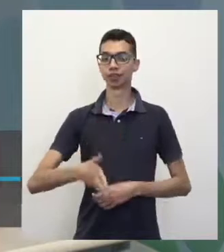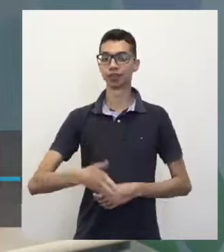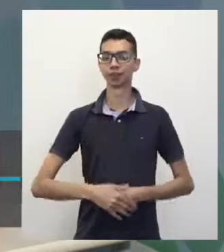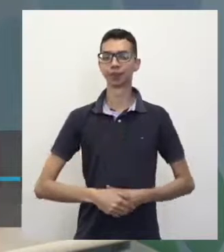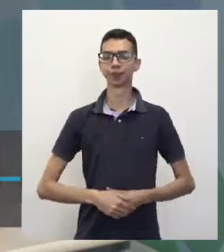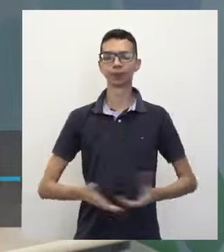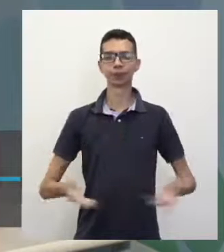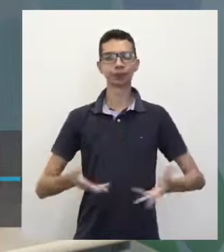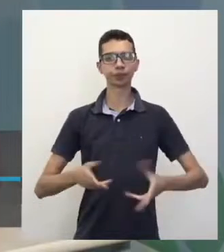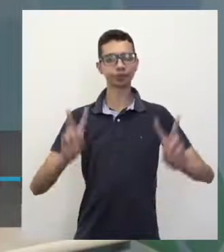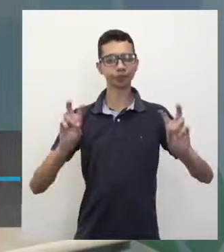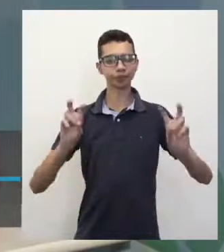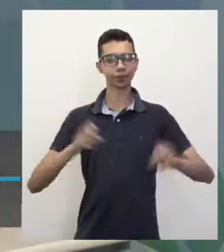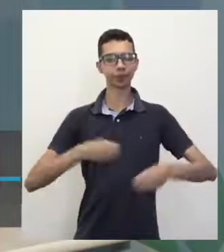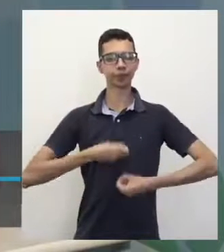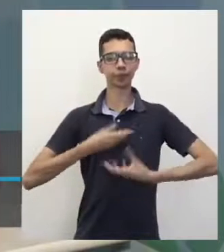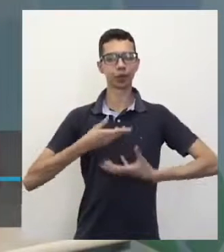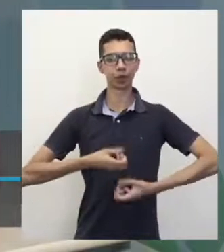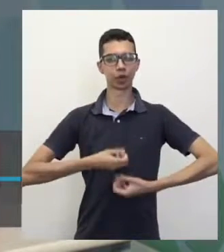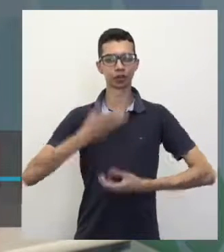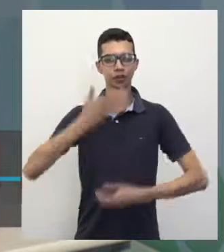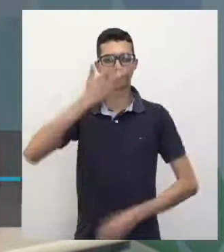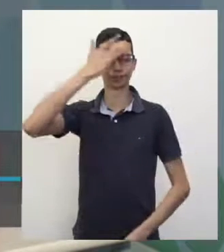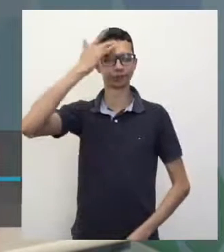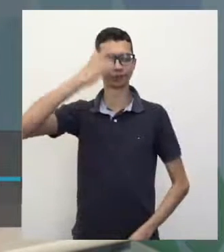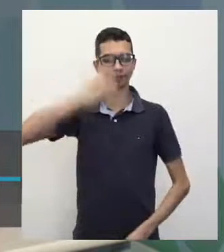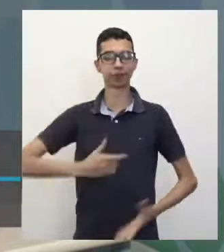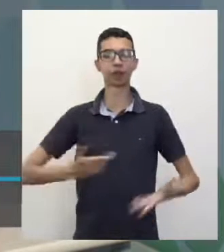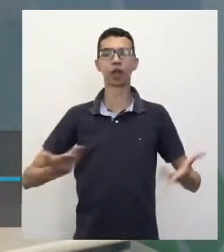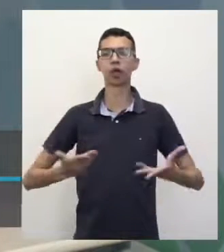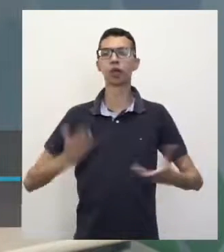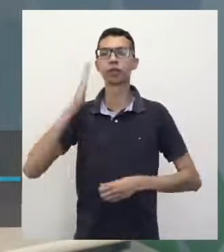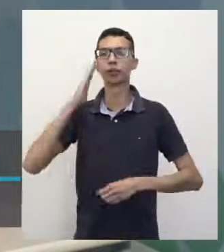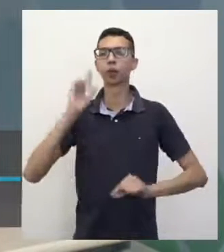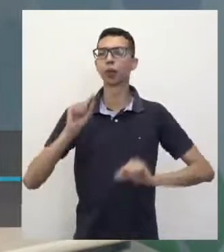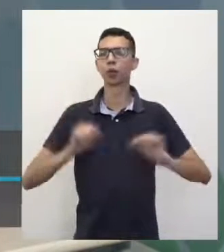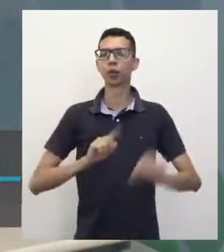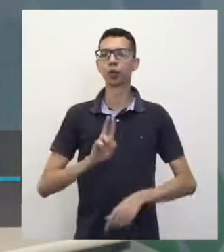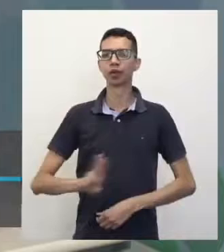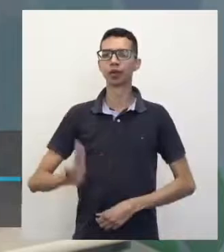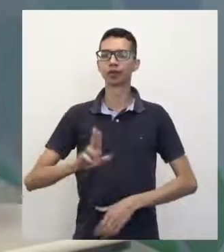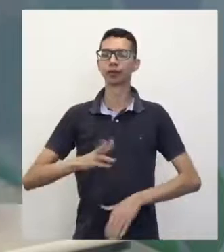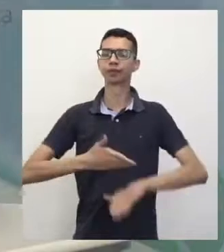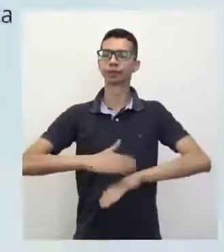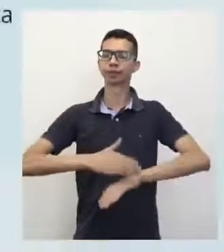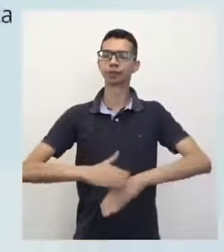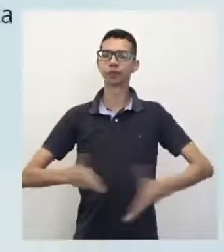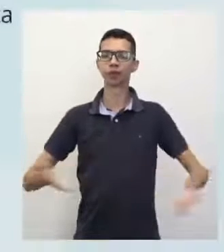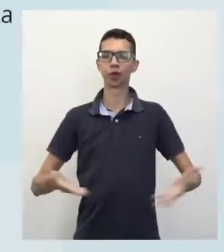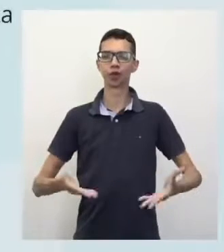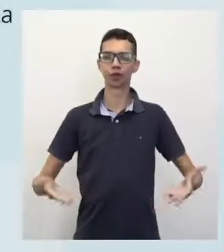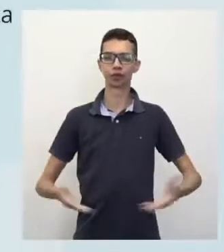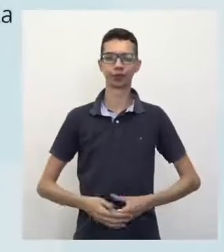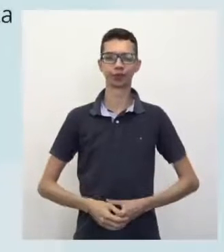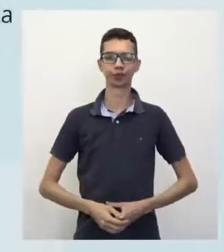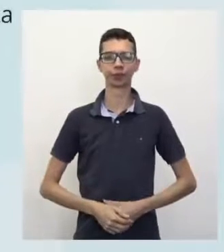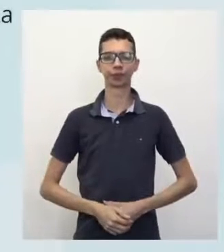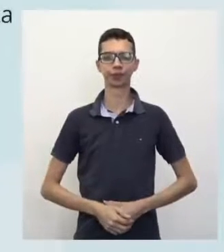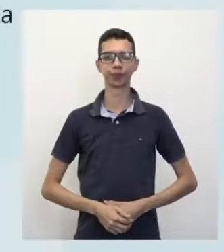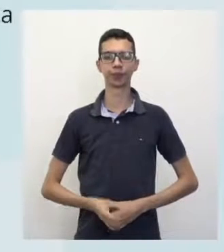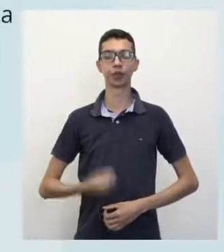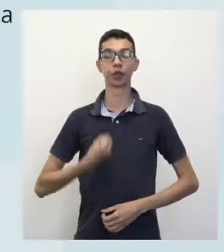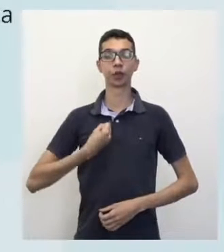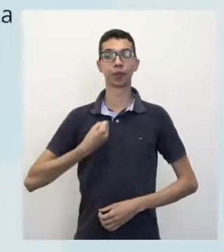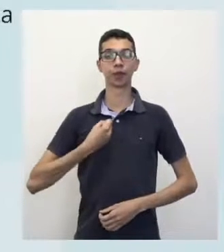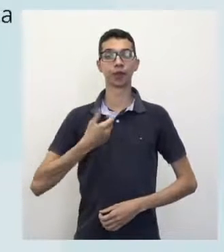nossa aula de hoje é poéticas pessoais e agora vamos ver qual habilidade que nós vamos utilizar para trabalhar nesta aula. A habilidade é a habilidade 25